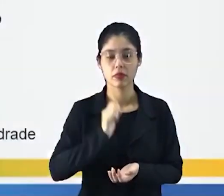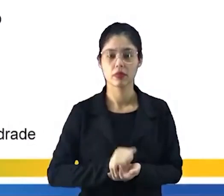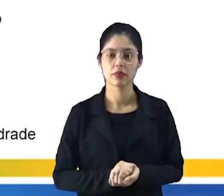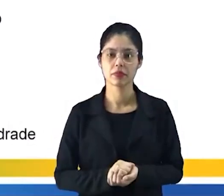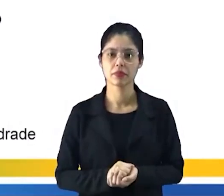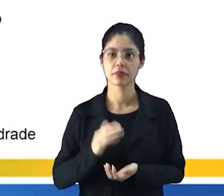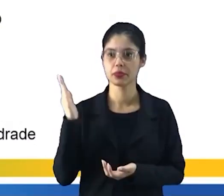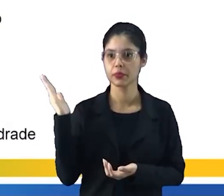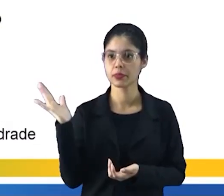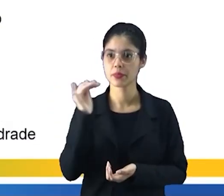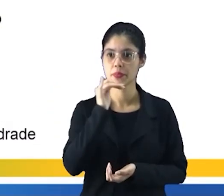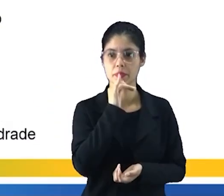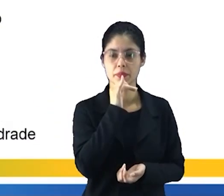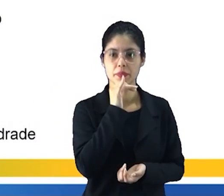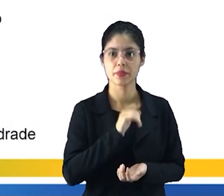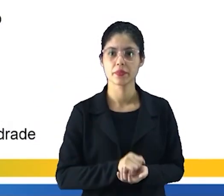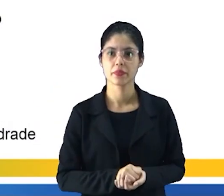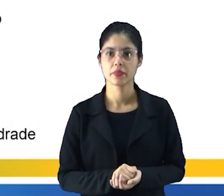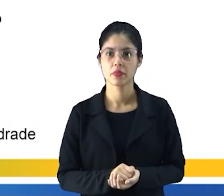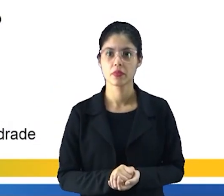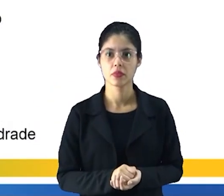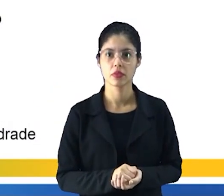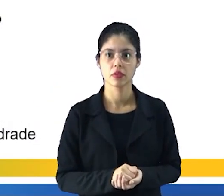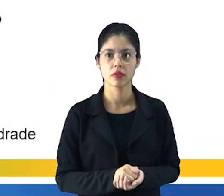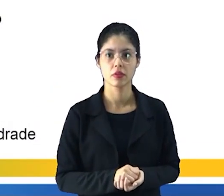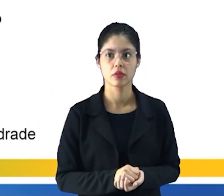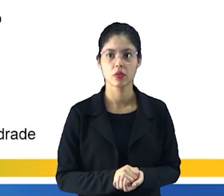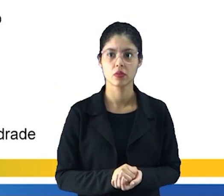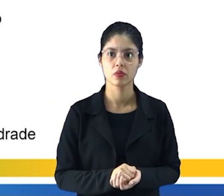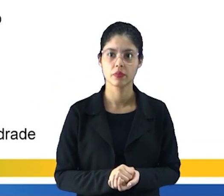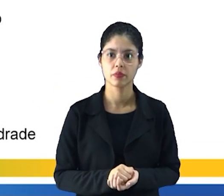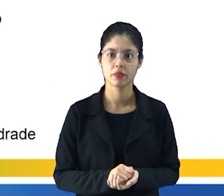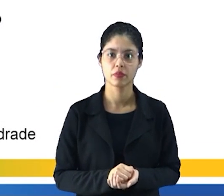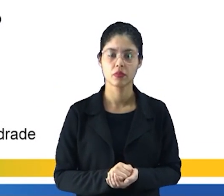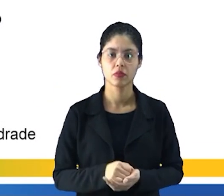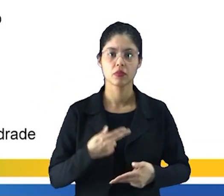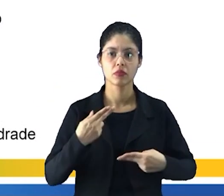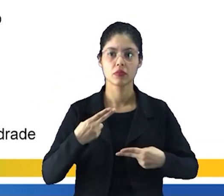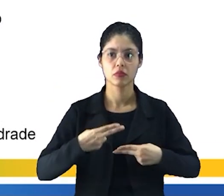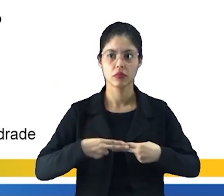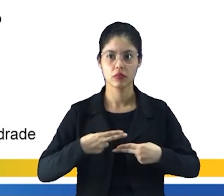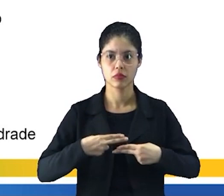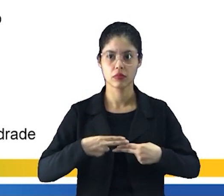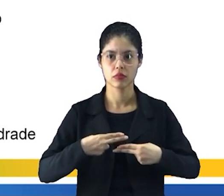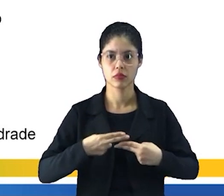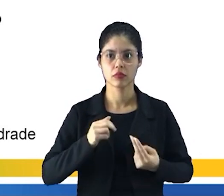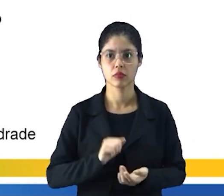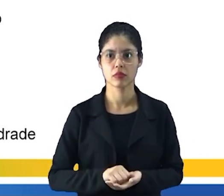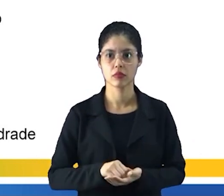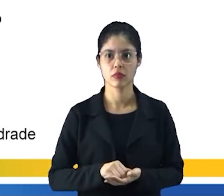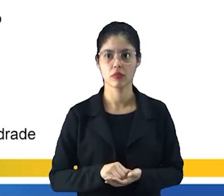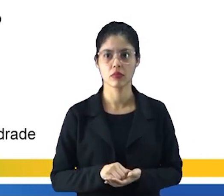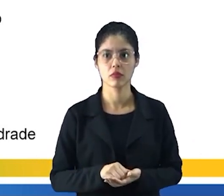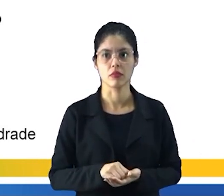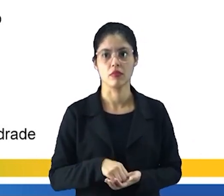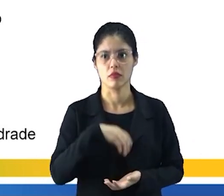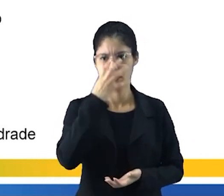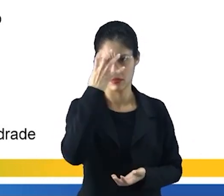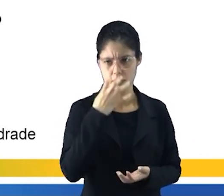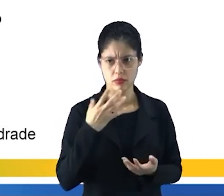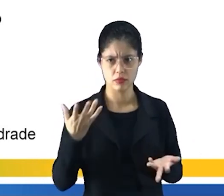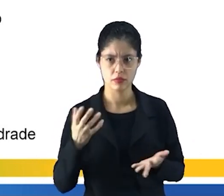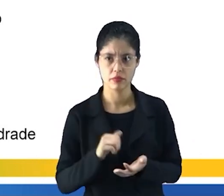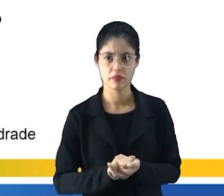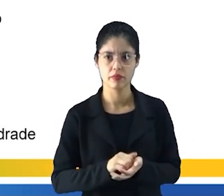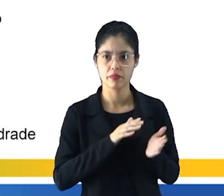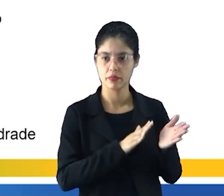exemplos. Nós temos aqui um exemplo da novela Pantanal, né, a Juma Marruá costuma dizer, estou com raiva,